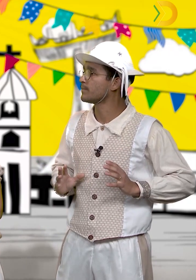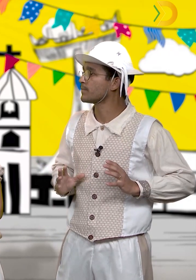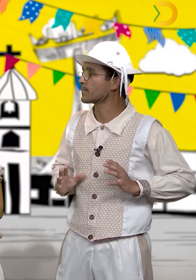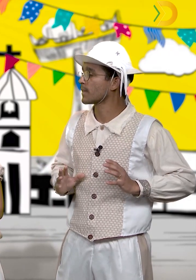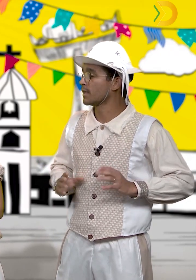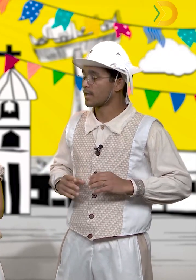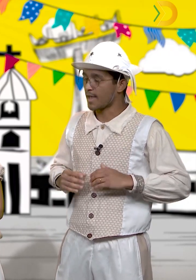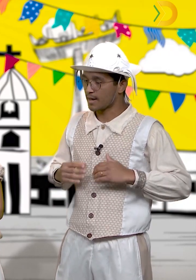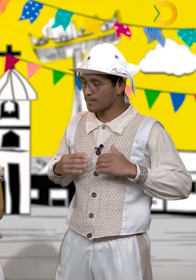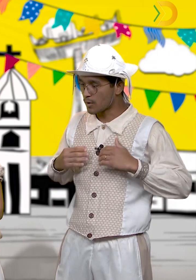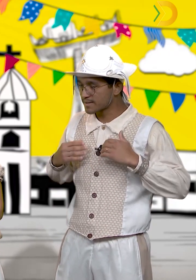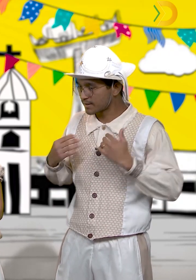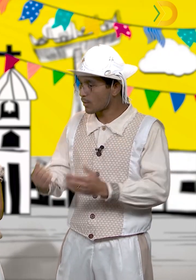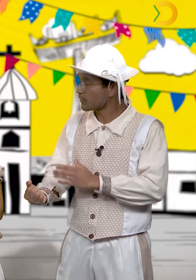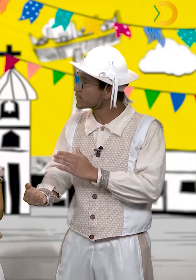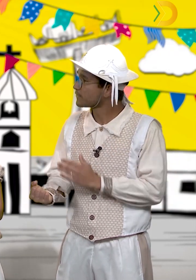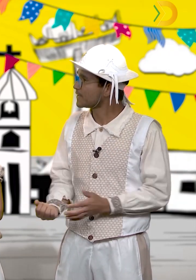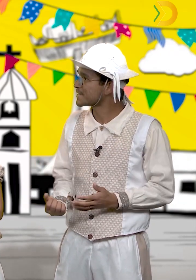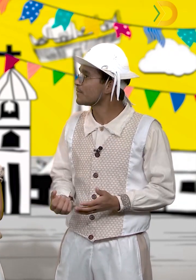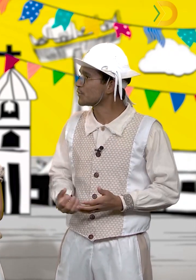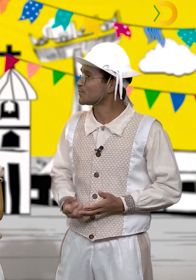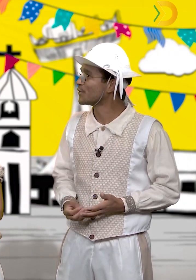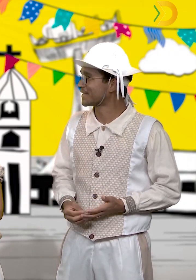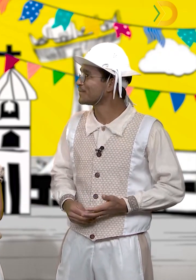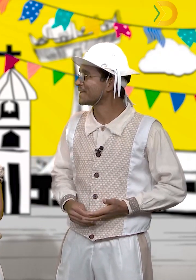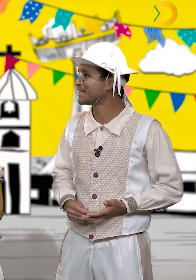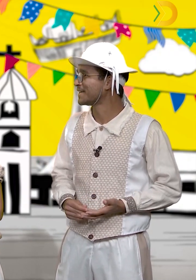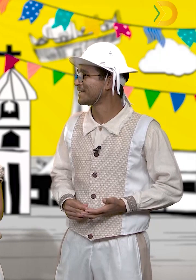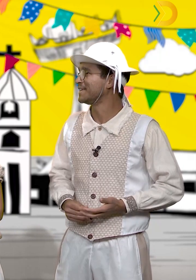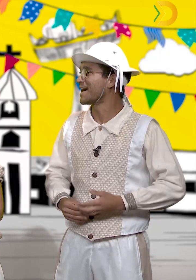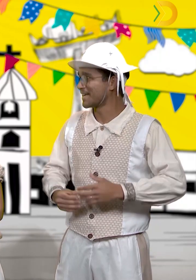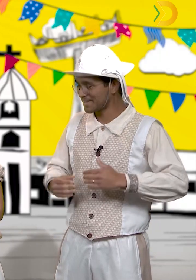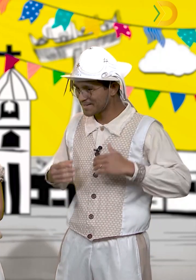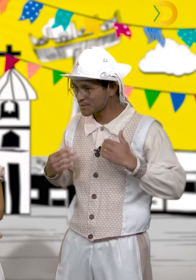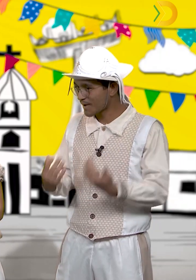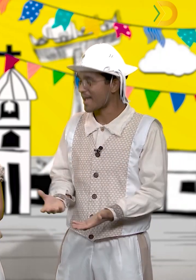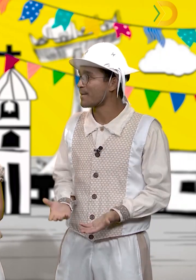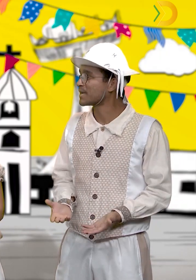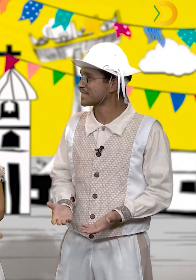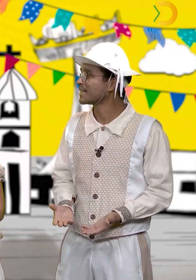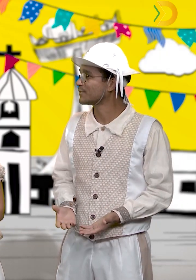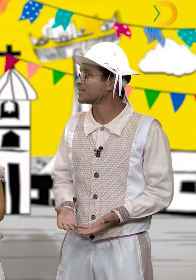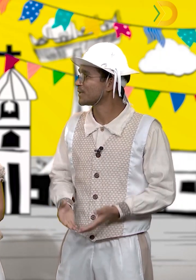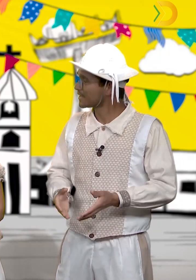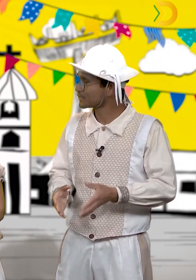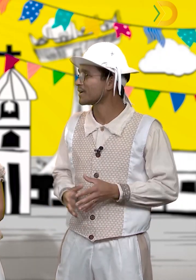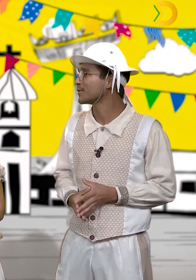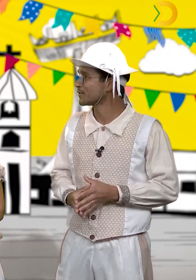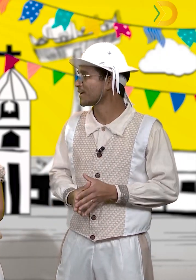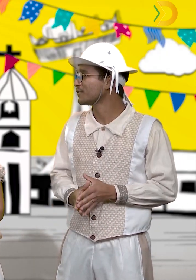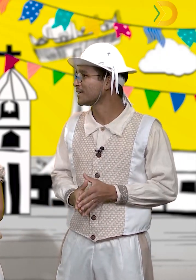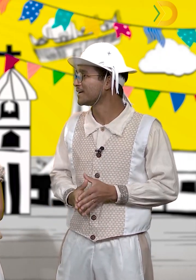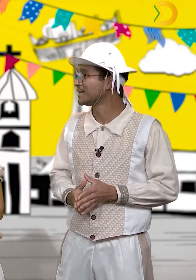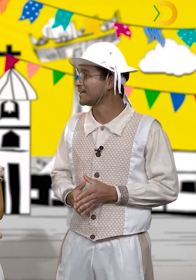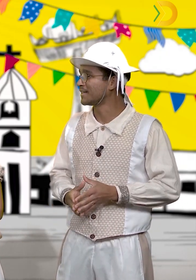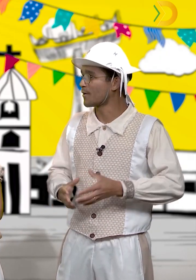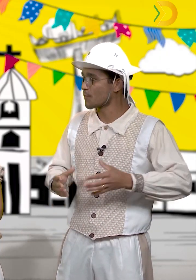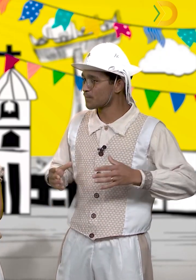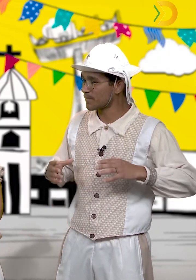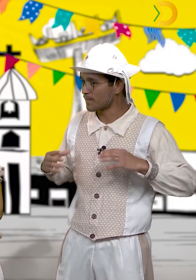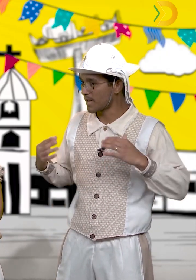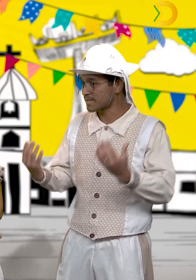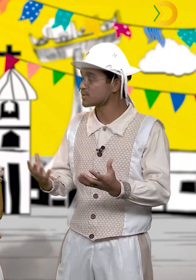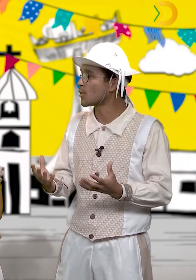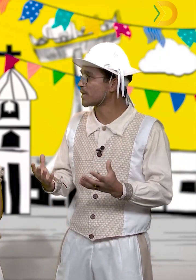mulher, ela mostra que tem uma força física muito boa também. E aí isso é representado também dentro da coreografia.